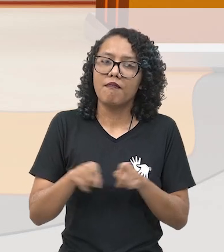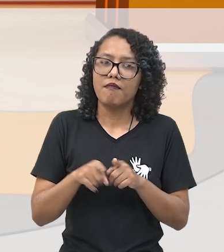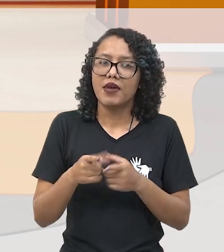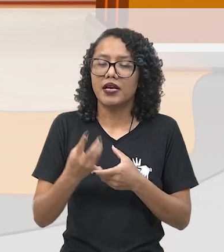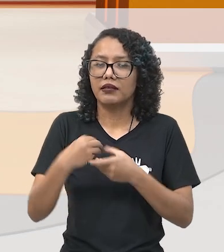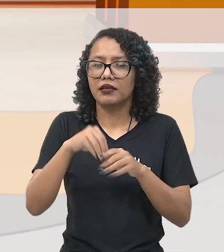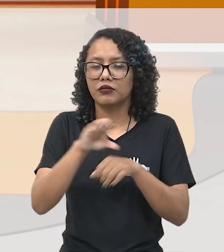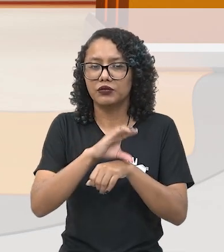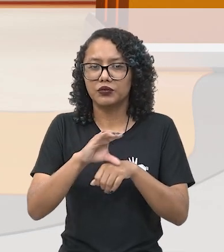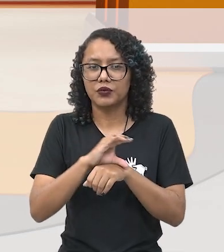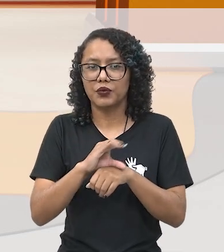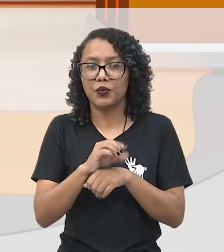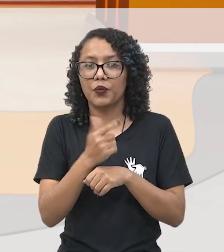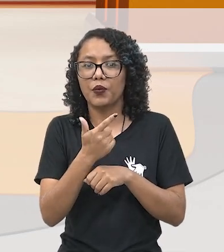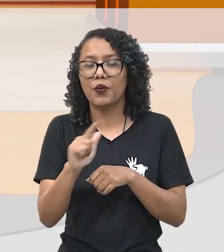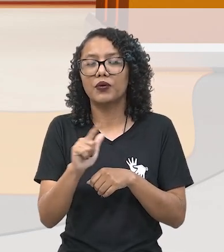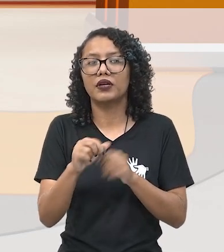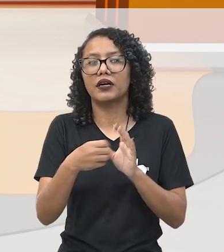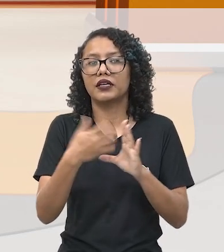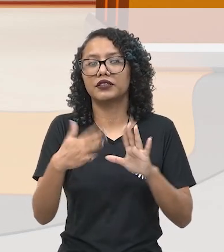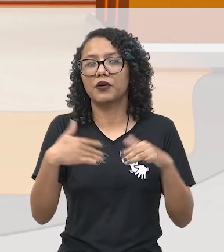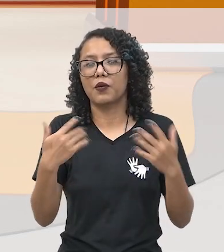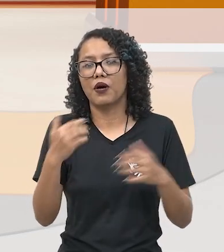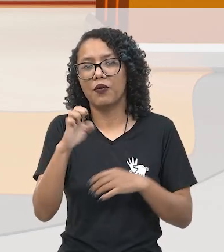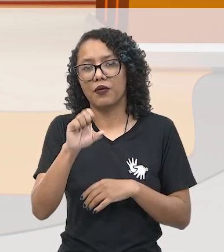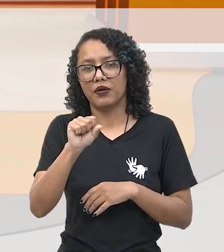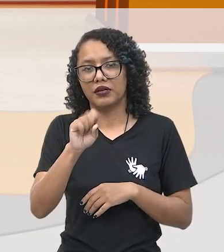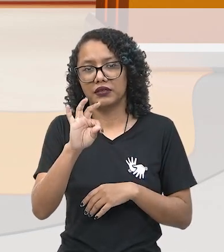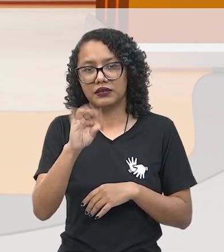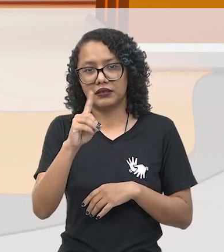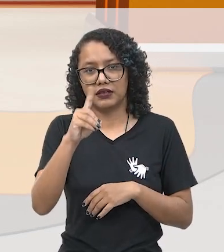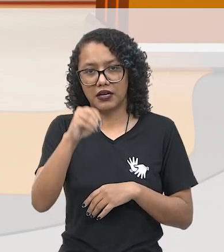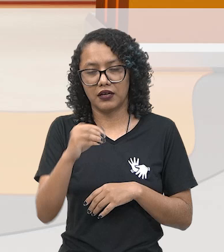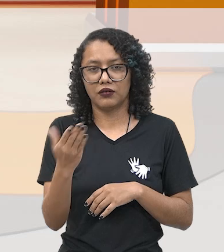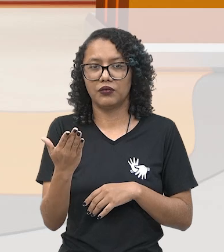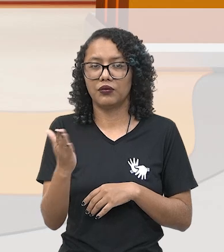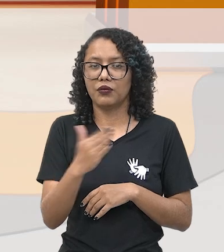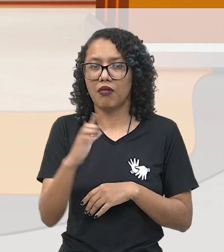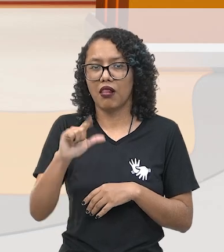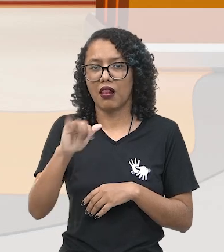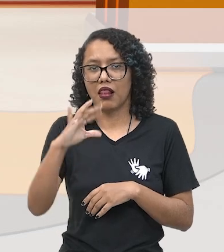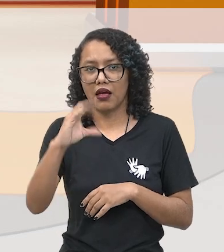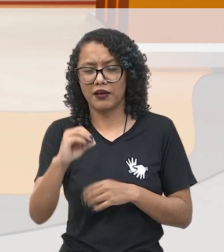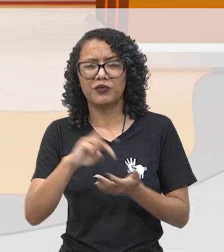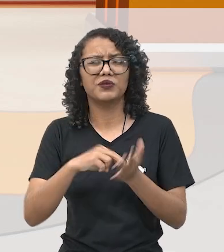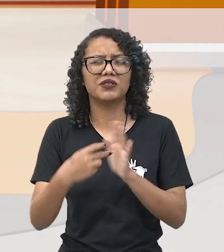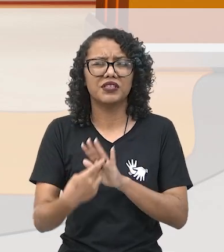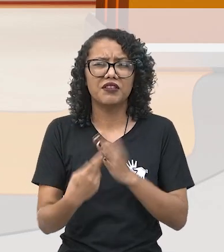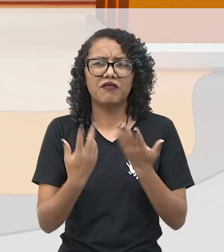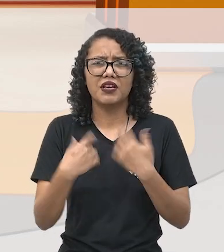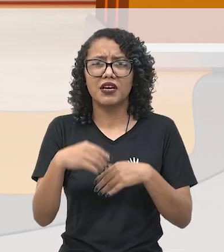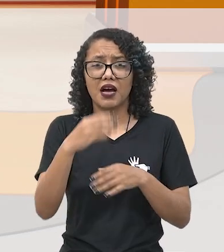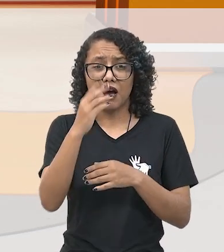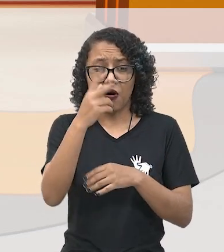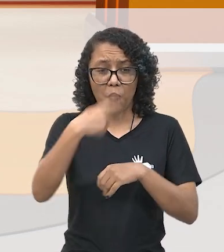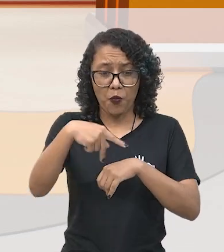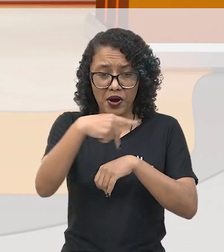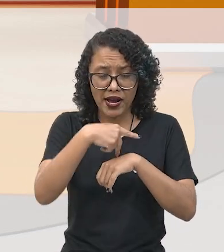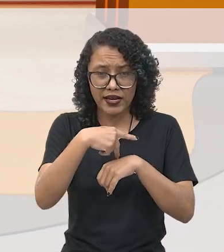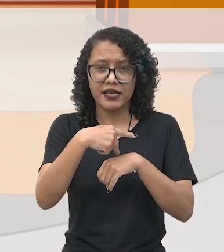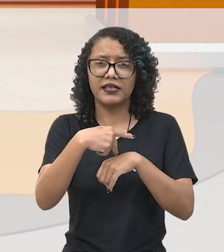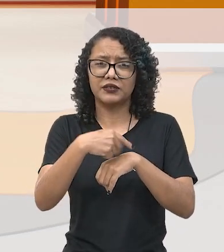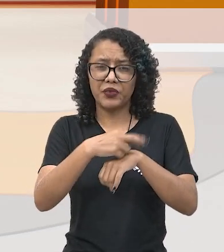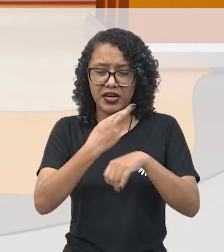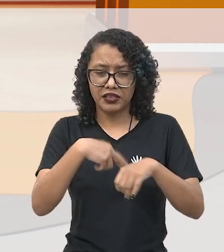a aplicação do Estado laico, ou seja, o Estado que não tem uma religião oficial e que dava margem para